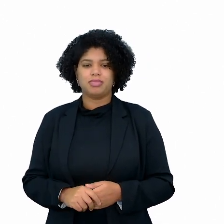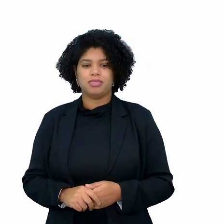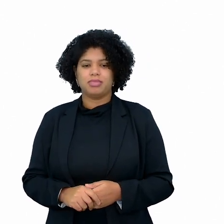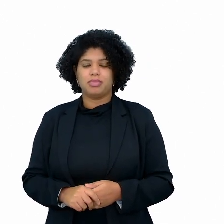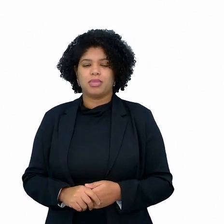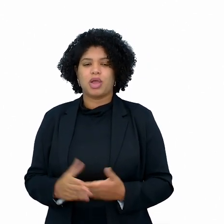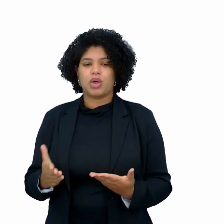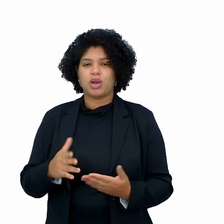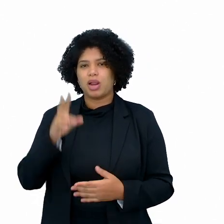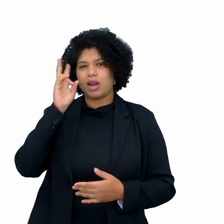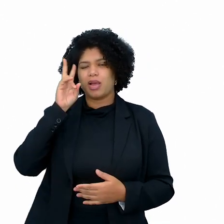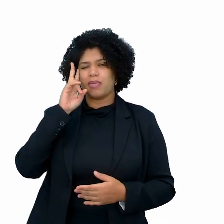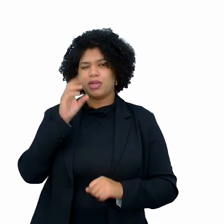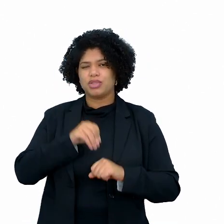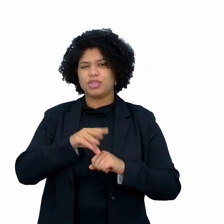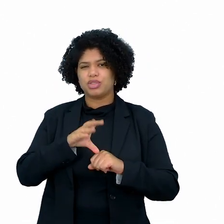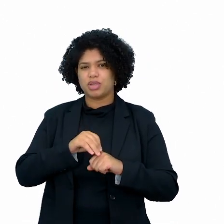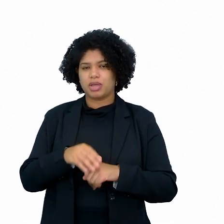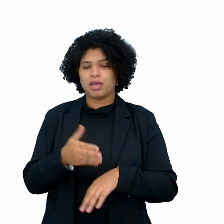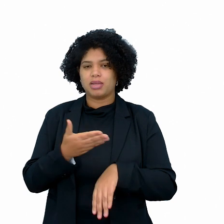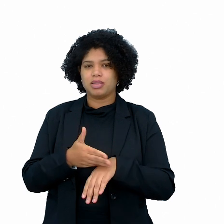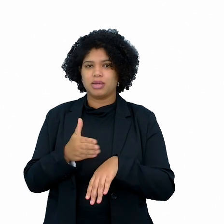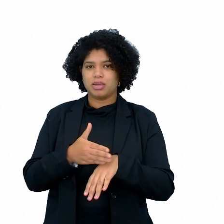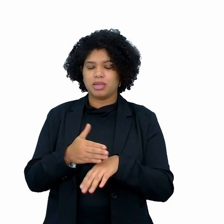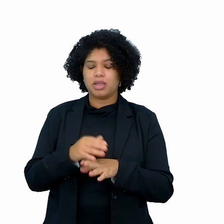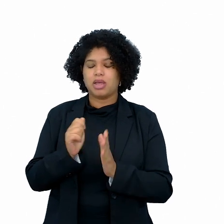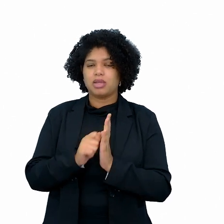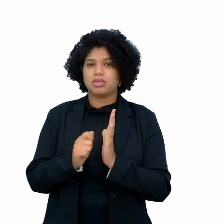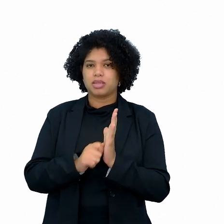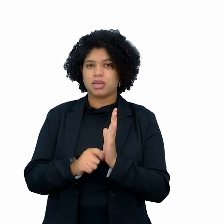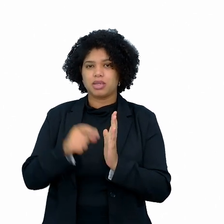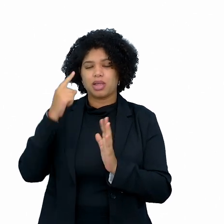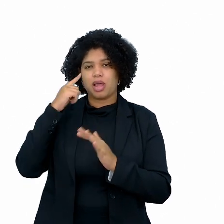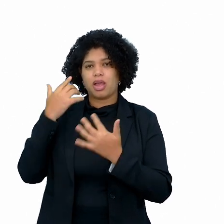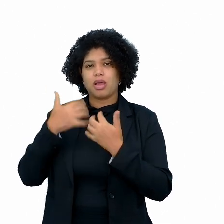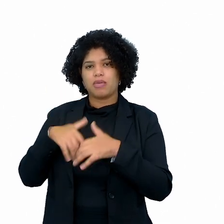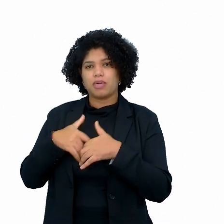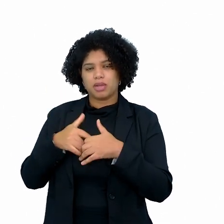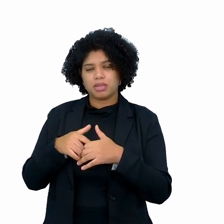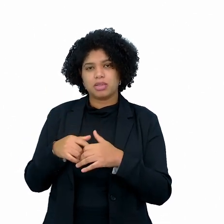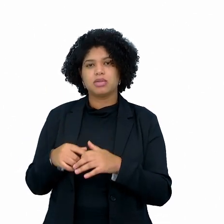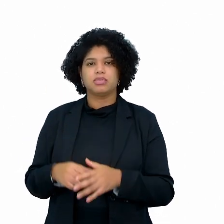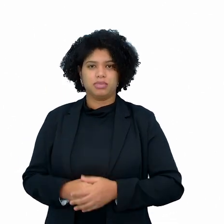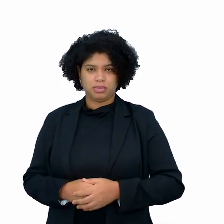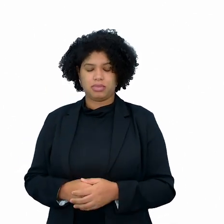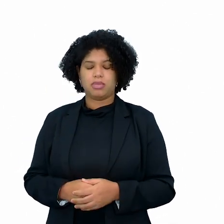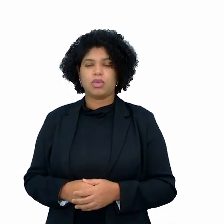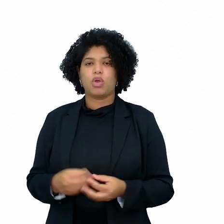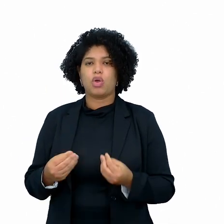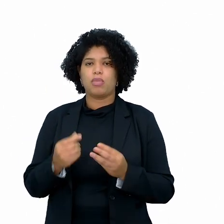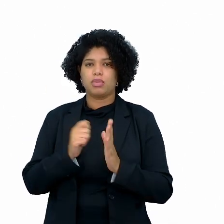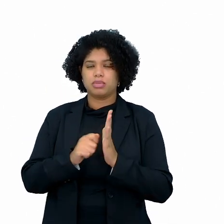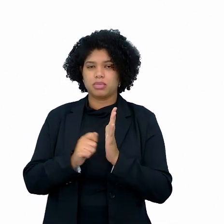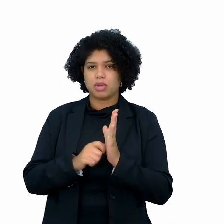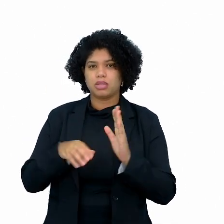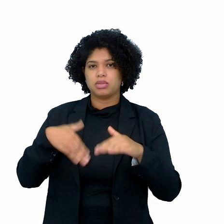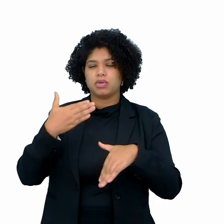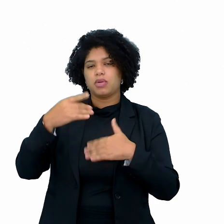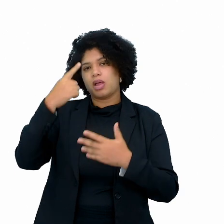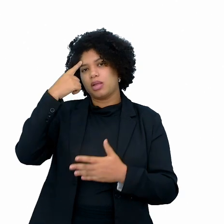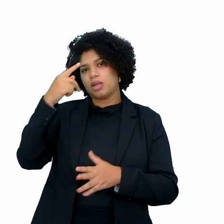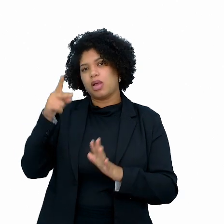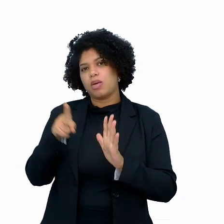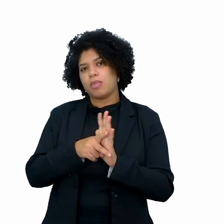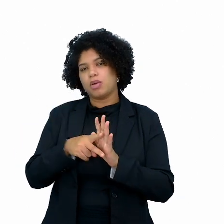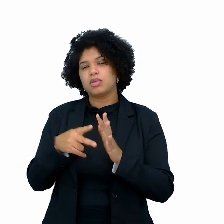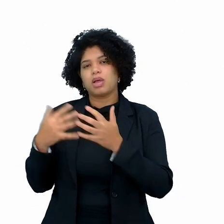Lembretes. Exercite a escrita reflexiva de narrativas, descrevendo e desenvolvendo suas ideias e reflexões sobre os